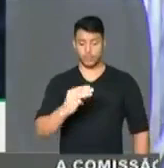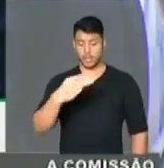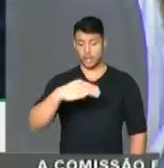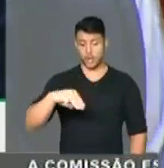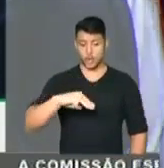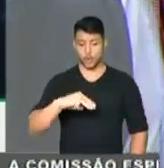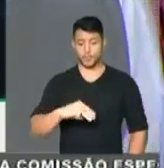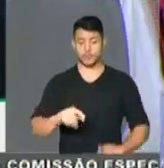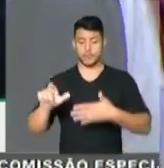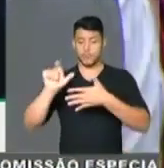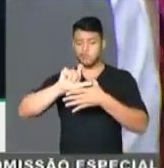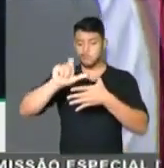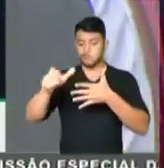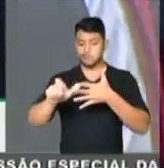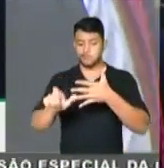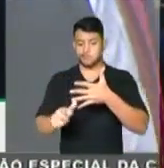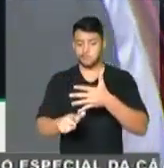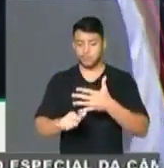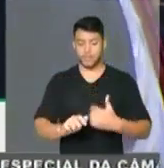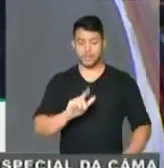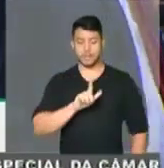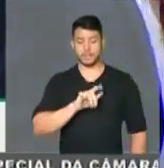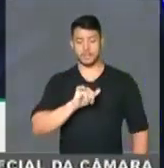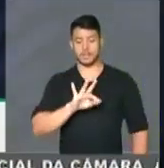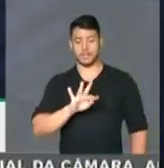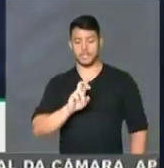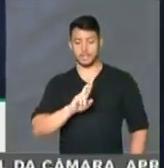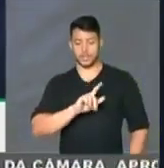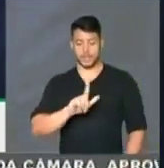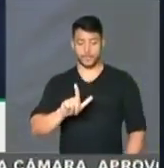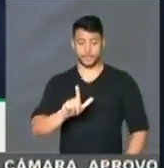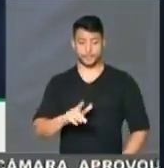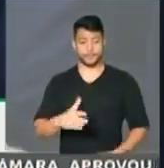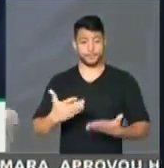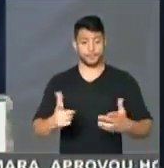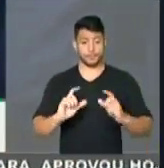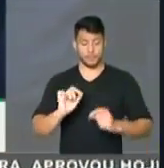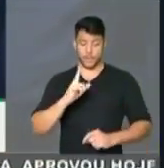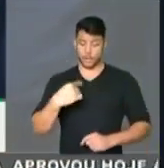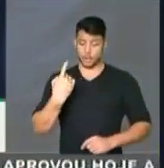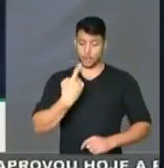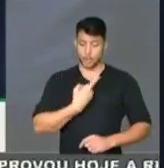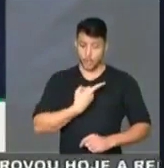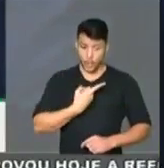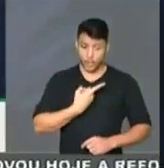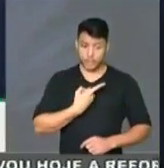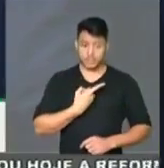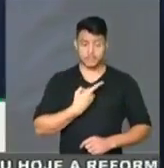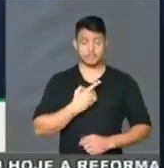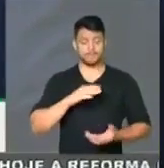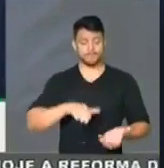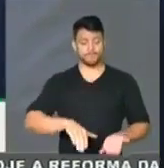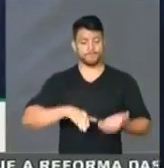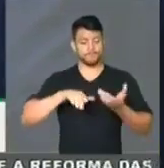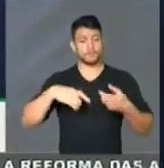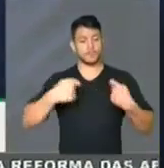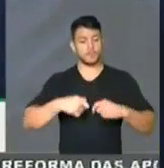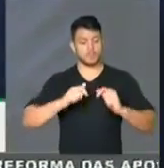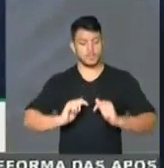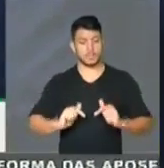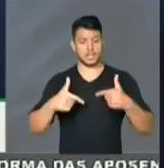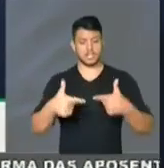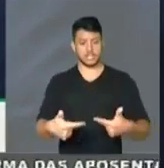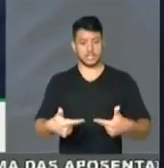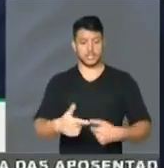claro que o Parlamento brasileiro deve agir. O Parlamento brasileiro tem a responsabilidade de estar no centro desse